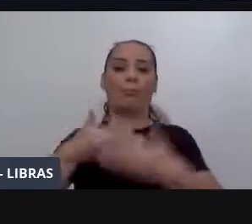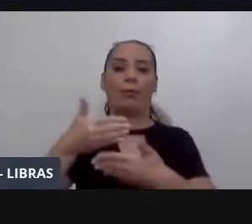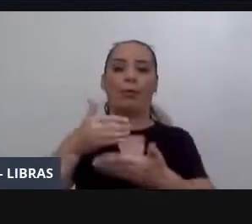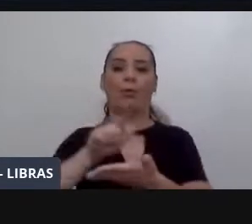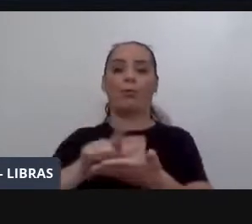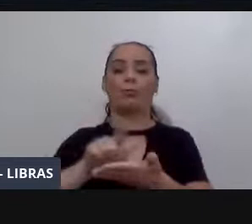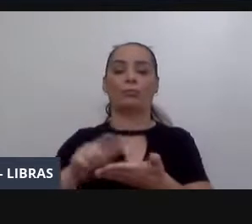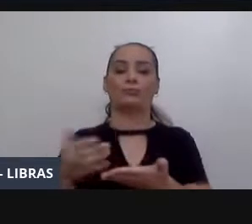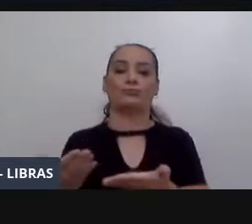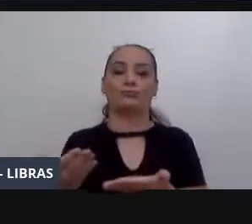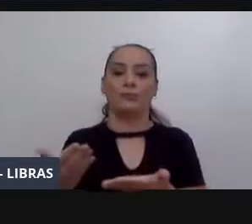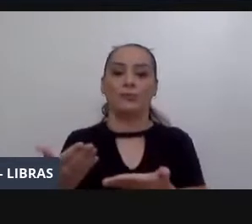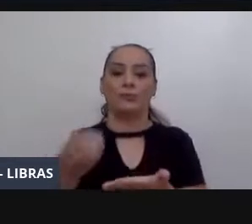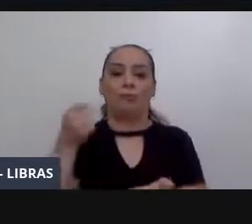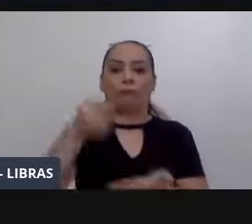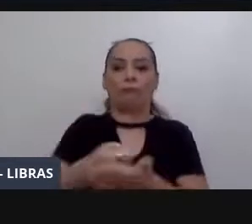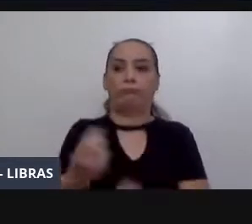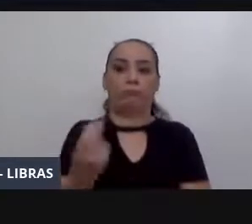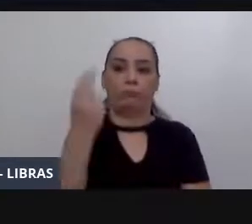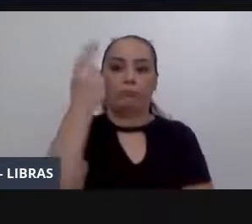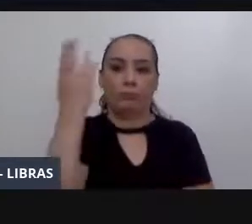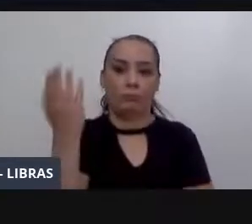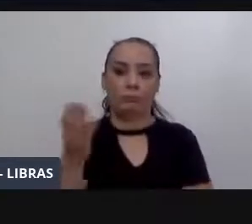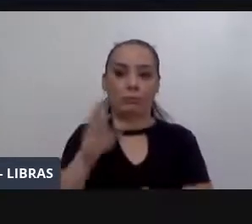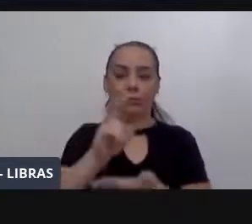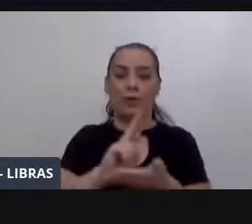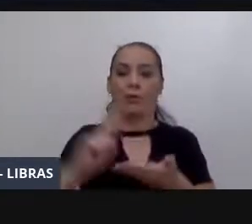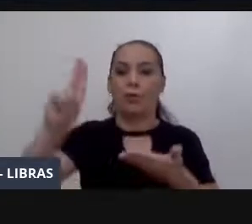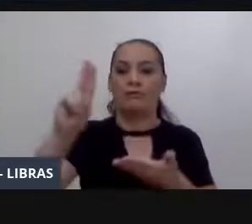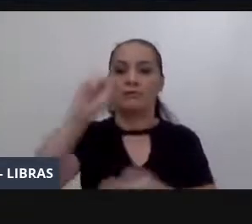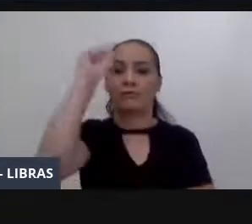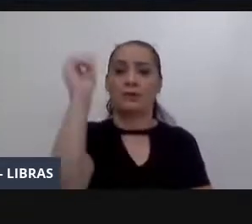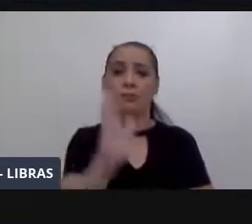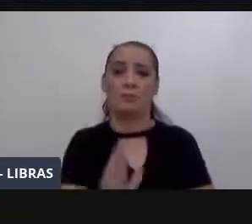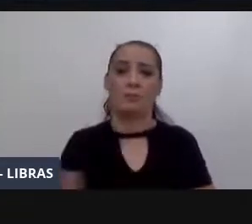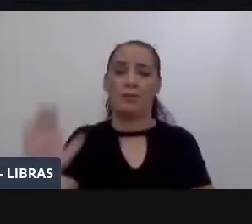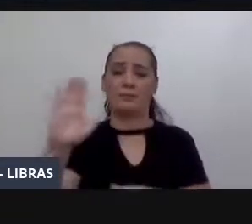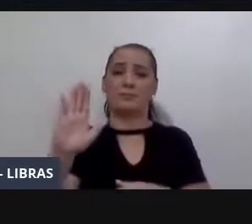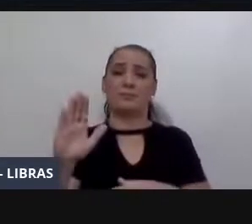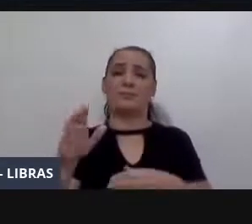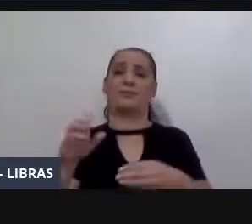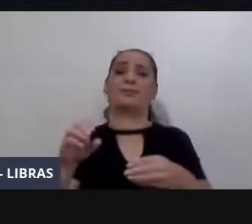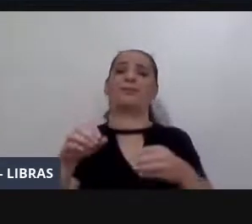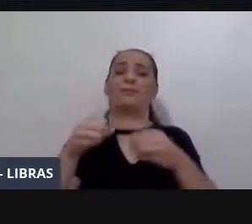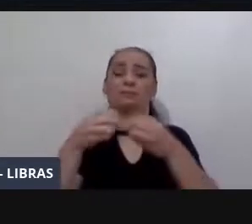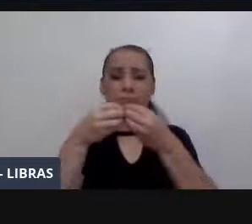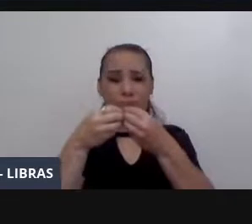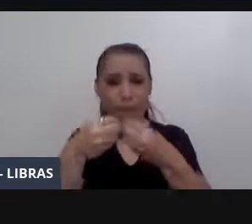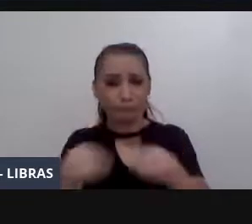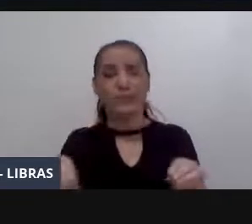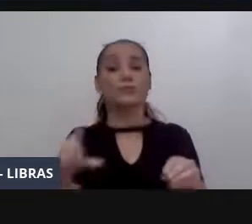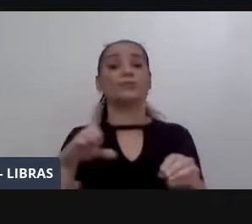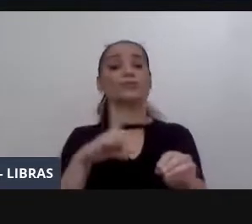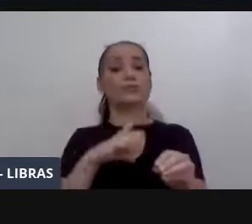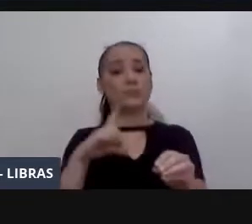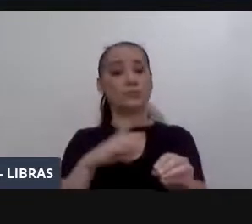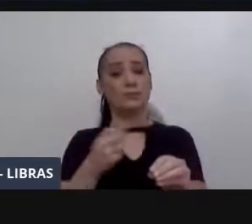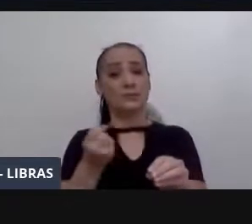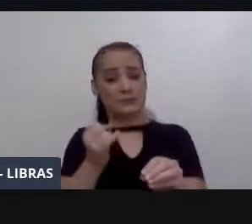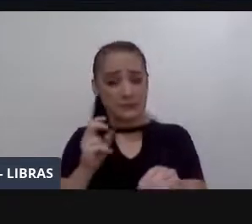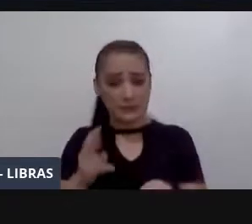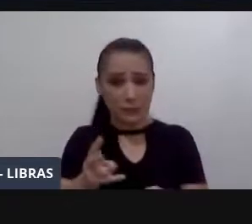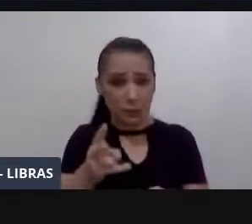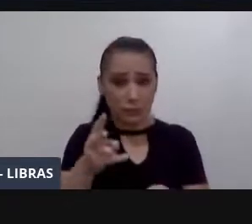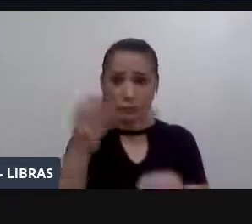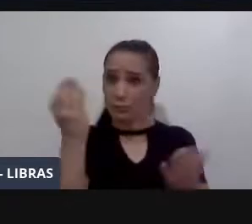a universidade brasileira está sendo precarizada, pauperizada, e se continuar nesse termo, não vai ter mais mesmo,